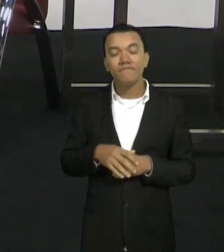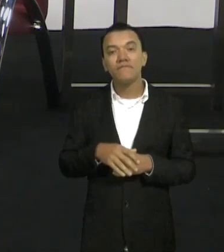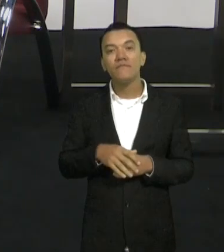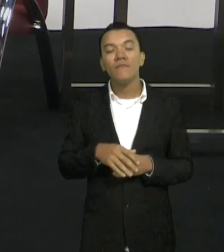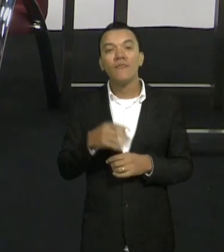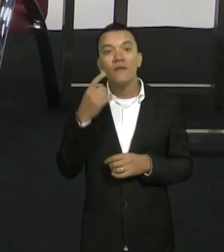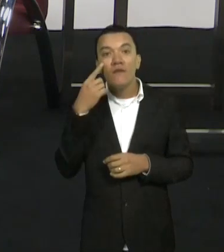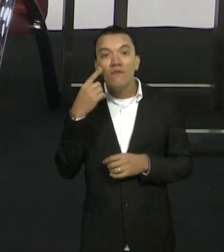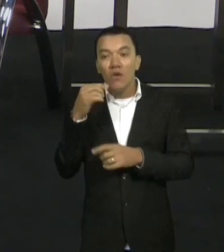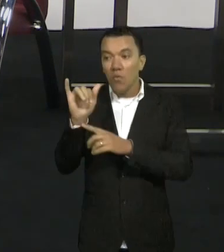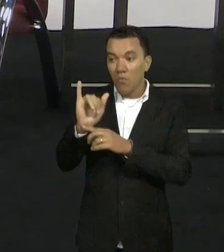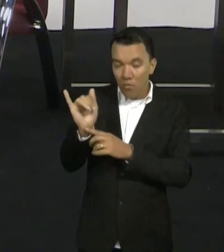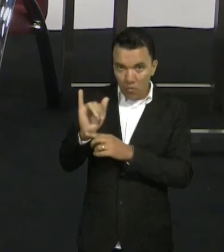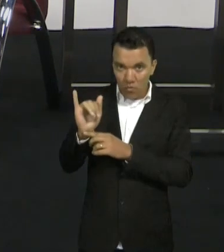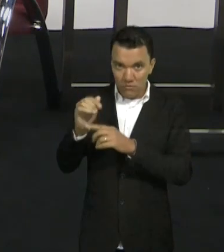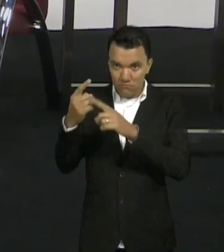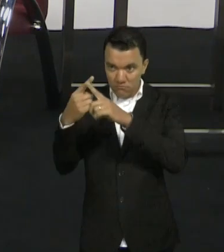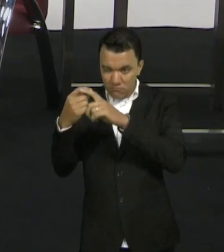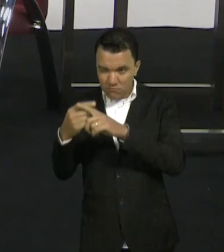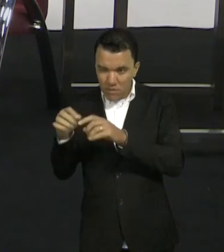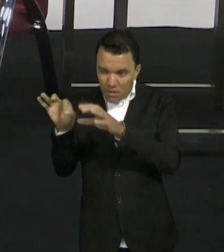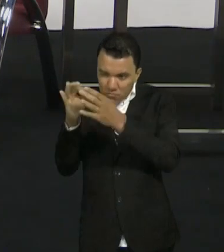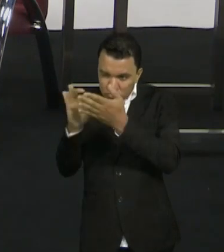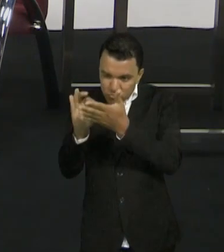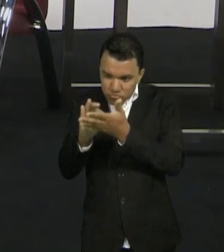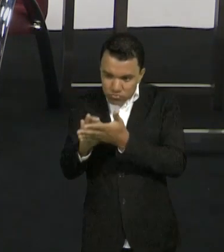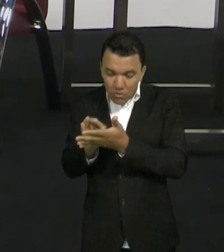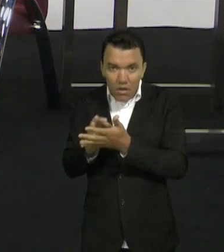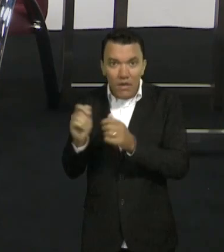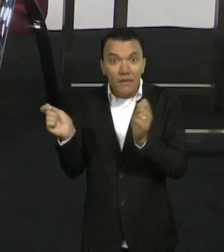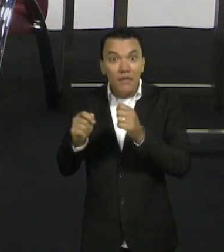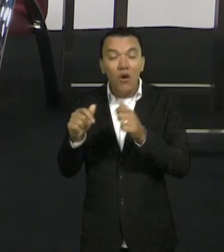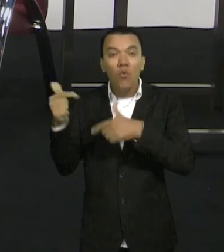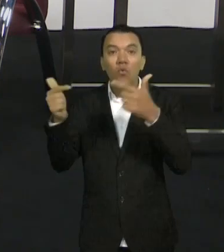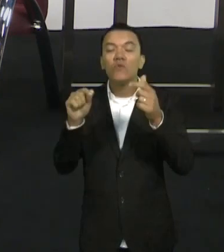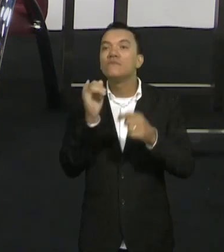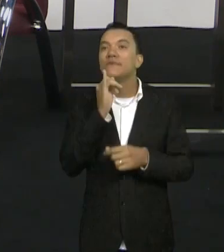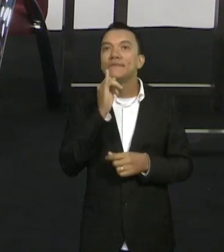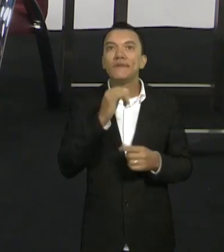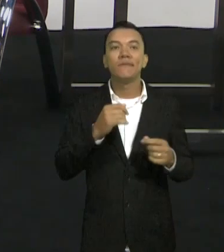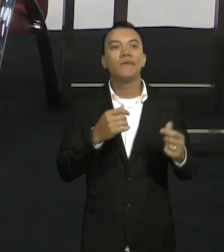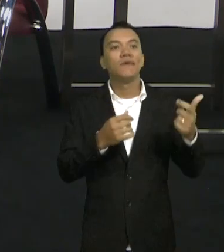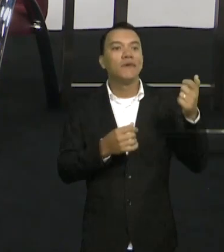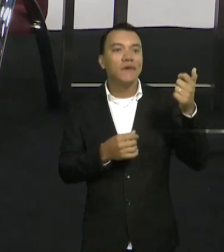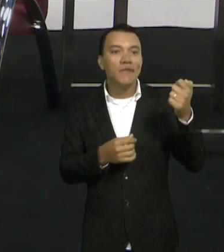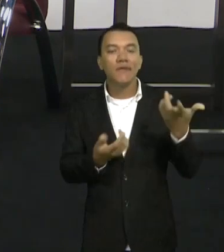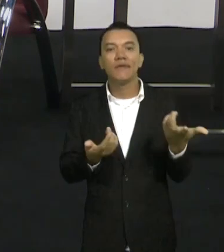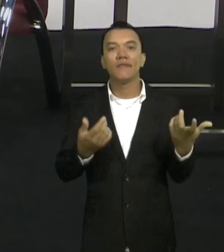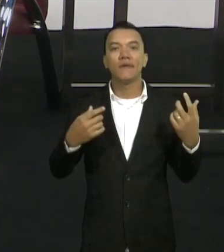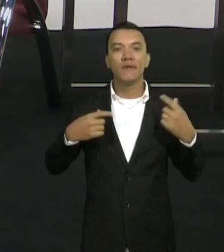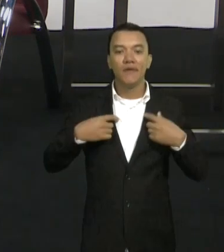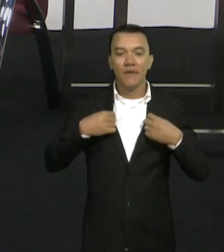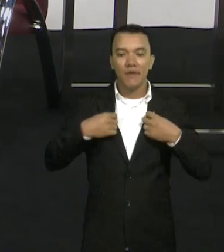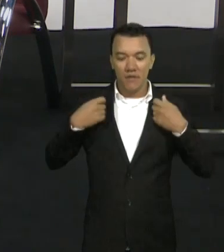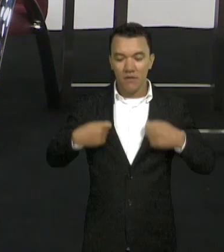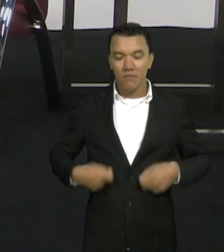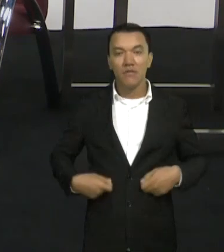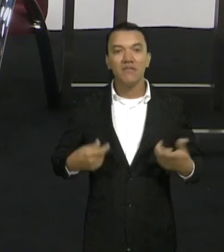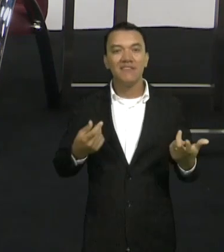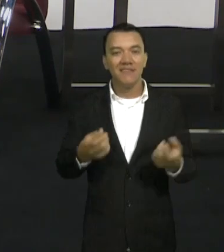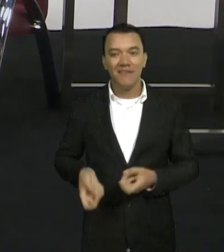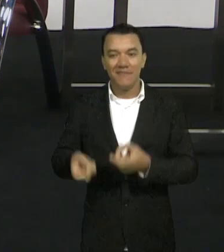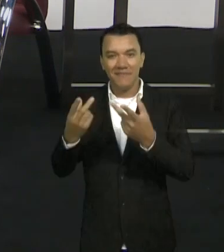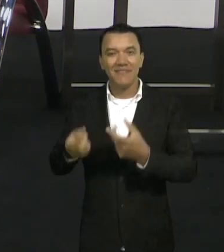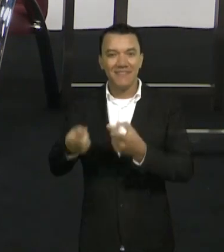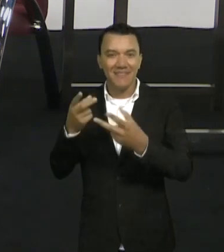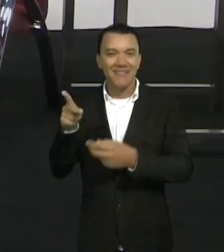Boi, nós poderíamos fazer outros produtos, como canetas, camisas. Vocês venderam lá em São Paulo. Vendemos